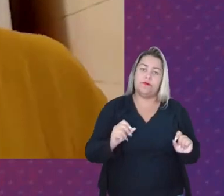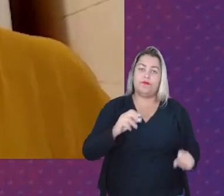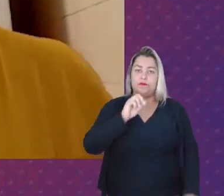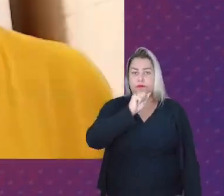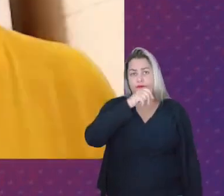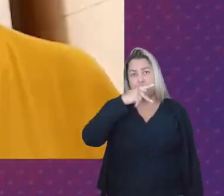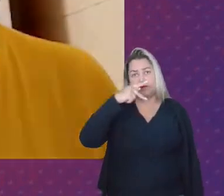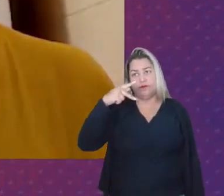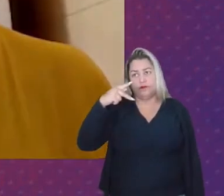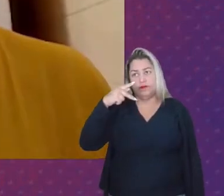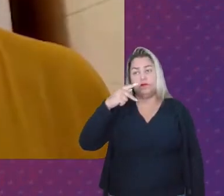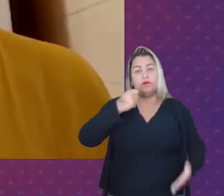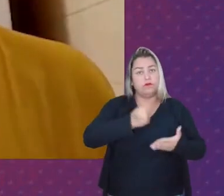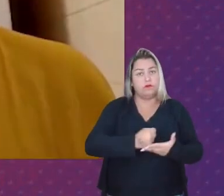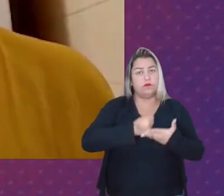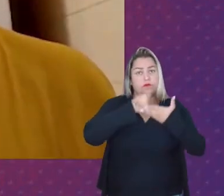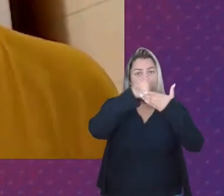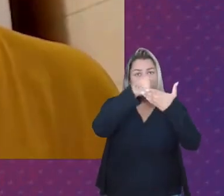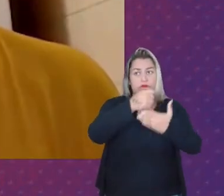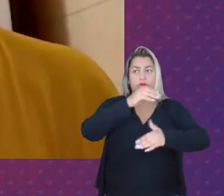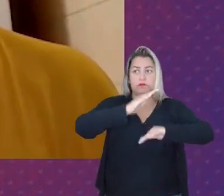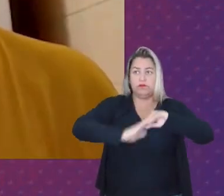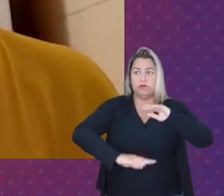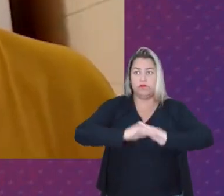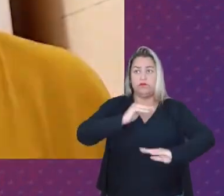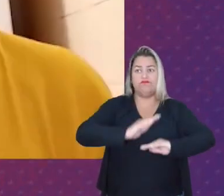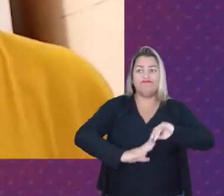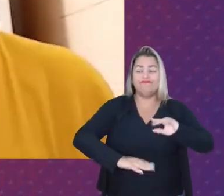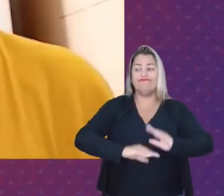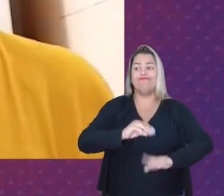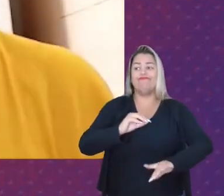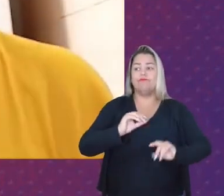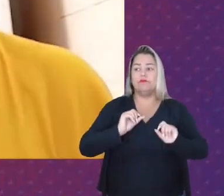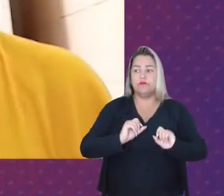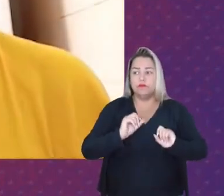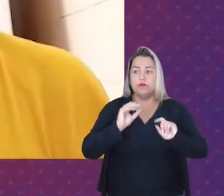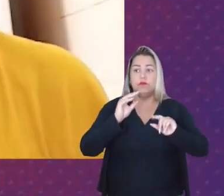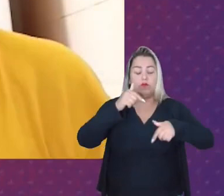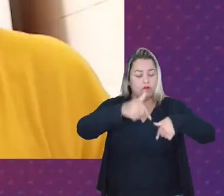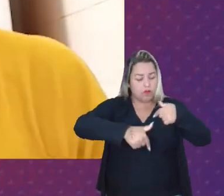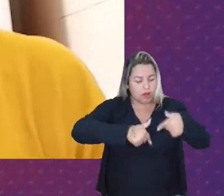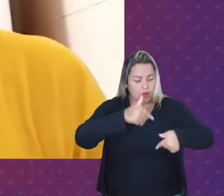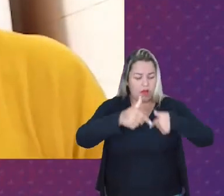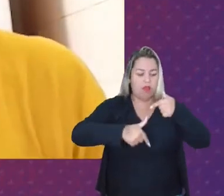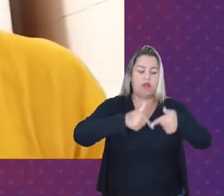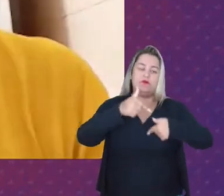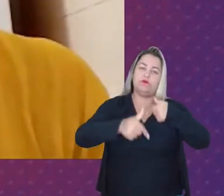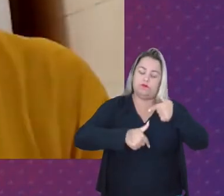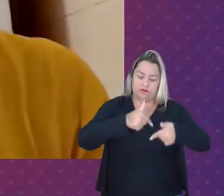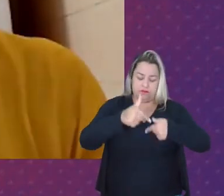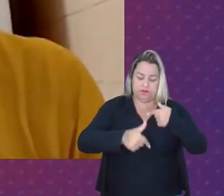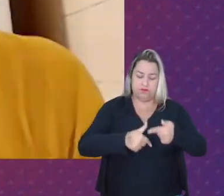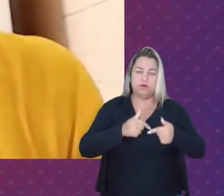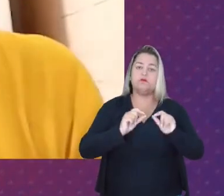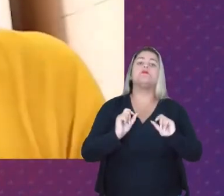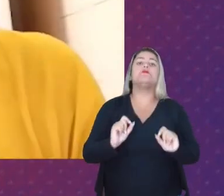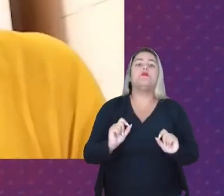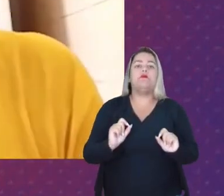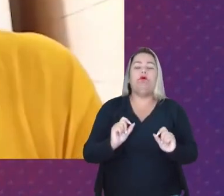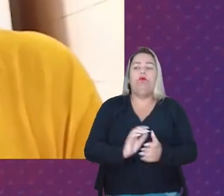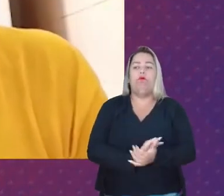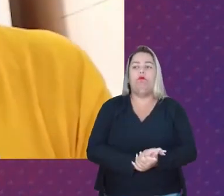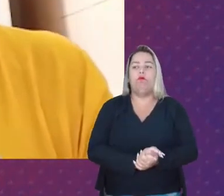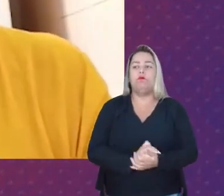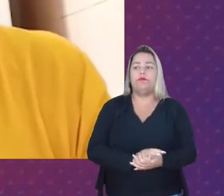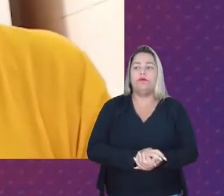esses aplicativos que oferecem mão de obra, é a precarização das relações de trabalho, ou seja, é o suprassumo da precarização.